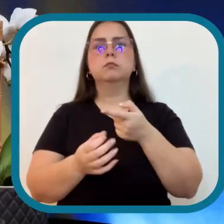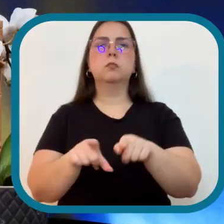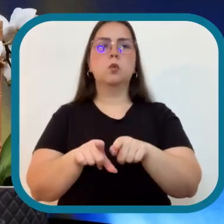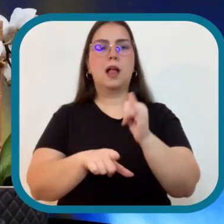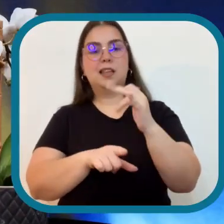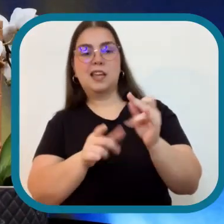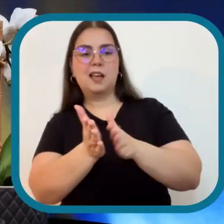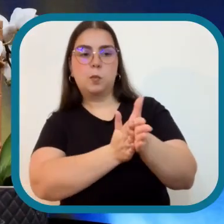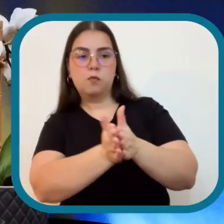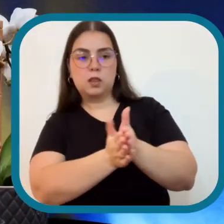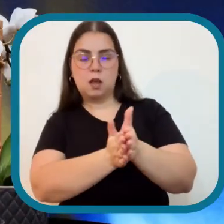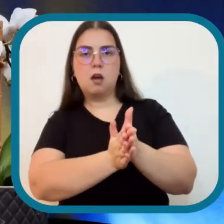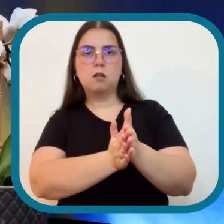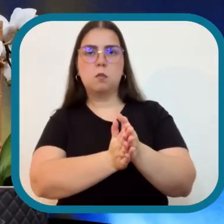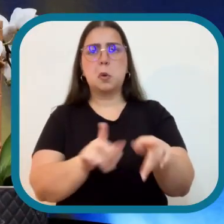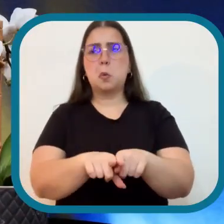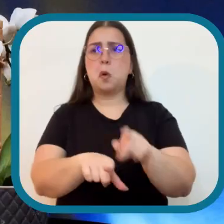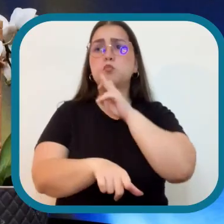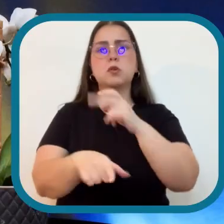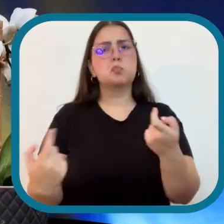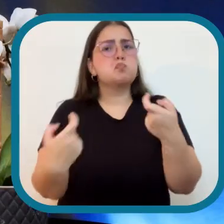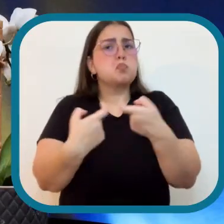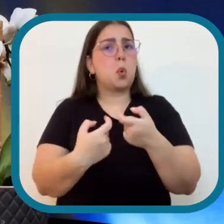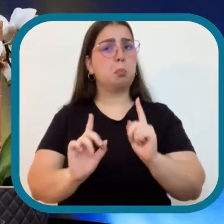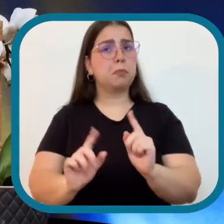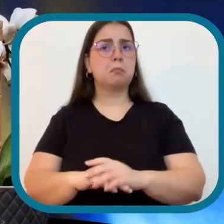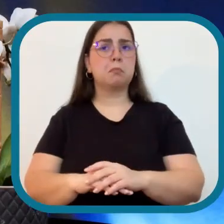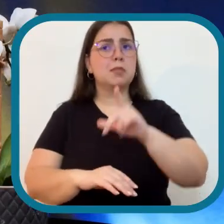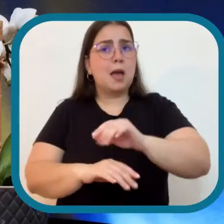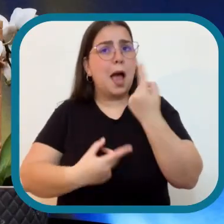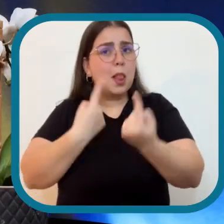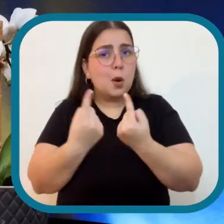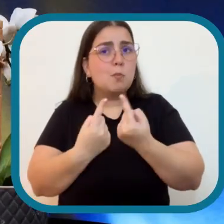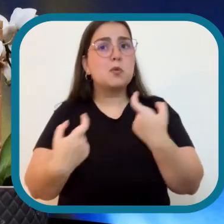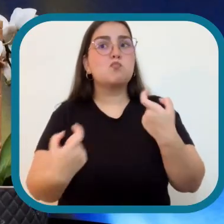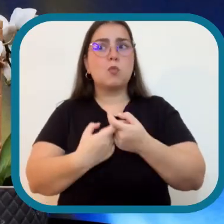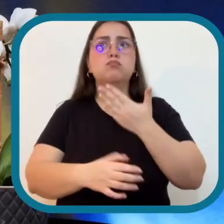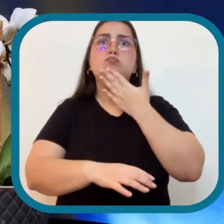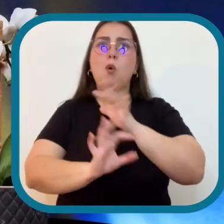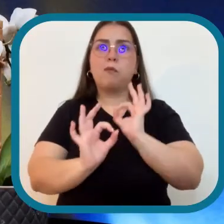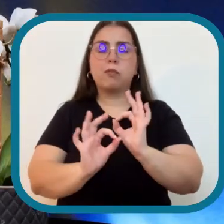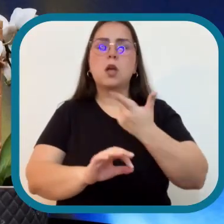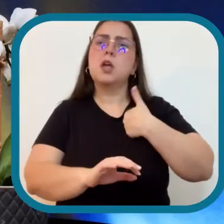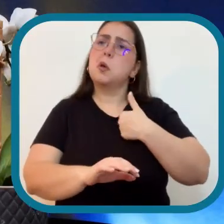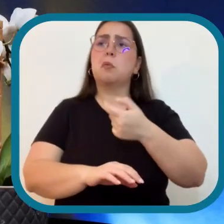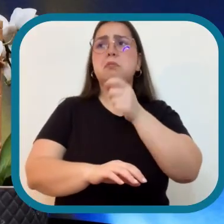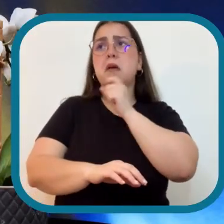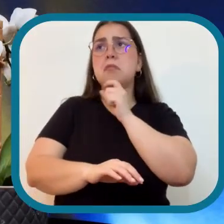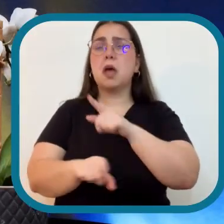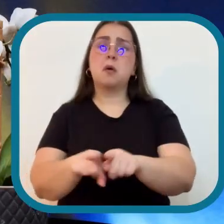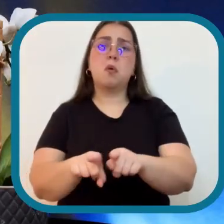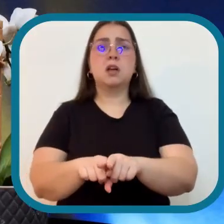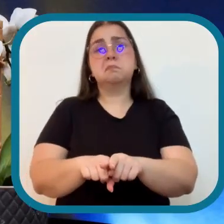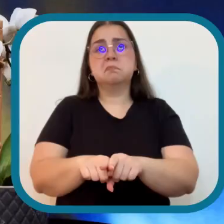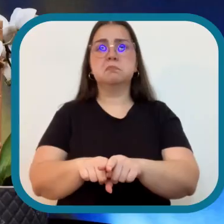artificial permite dar respostas adequadas, algumas até bastante simpáticas, então eu posso